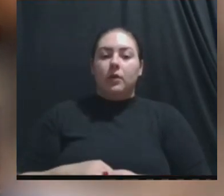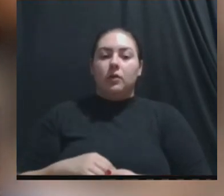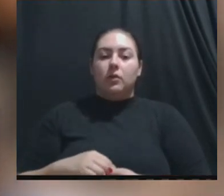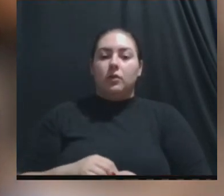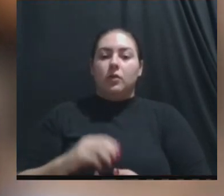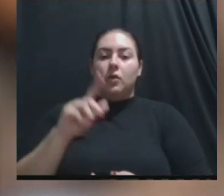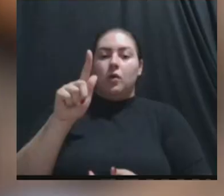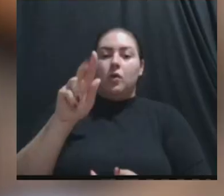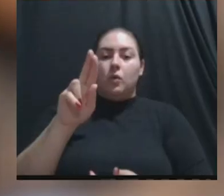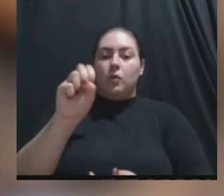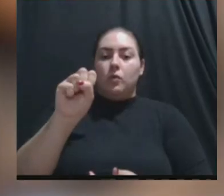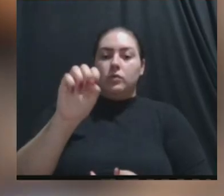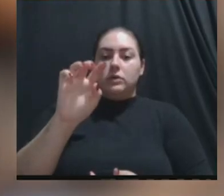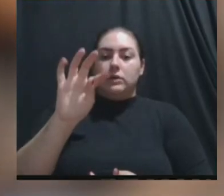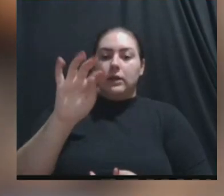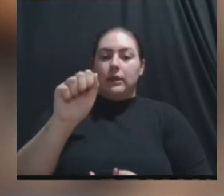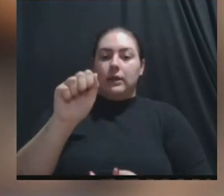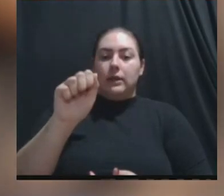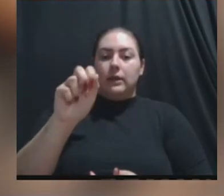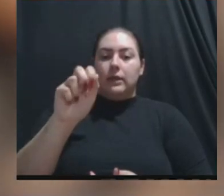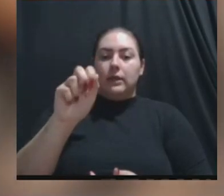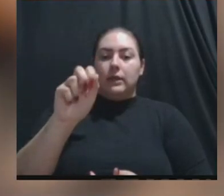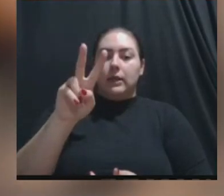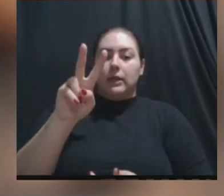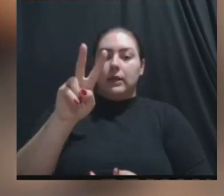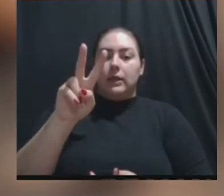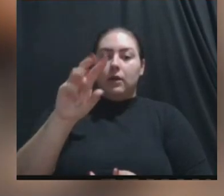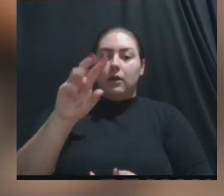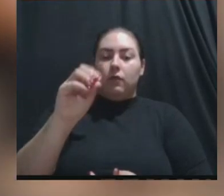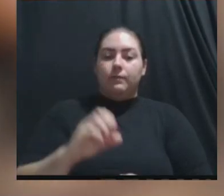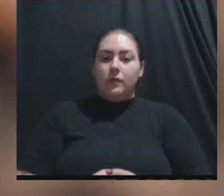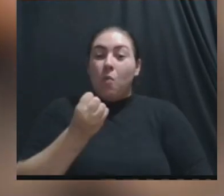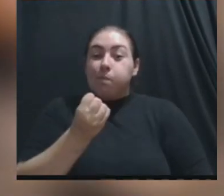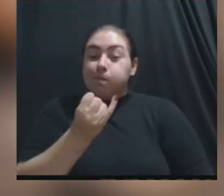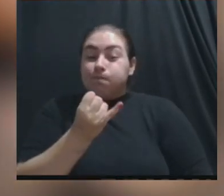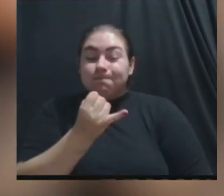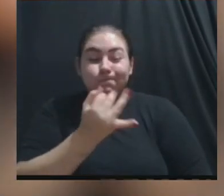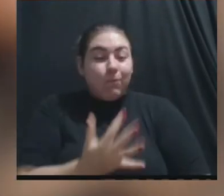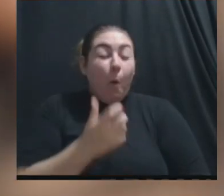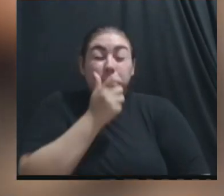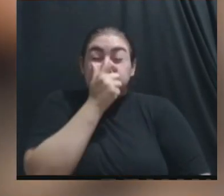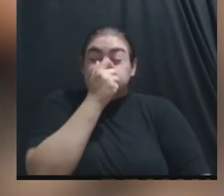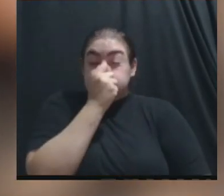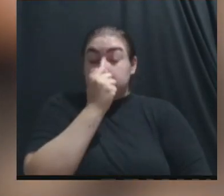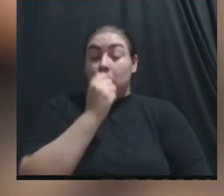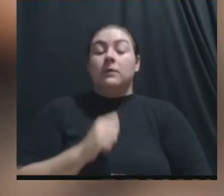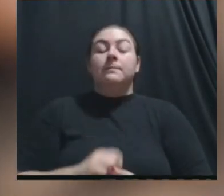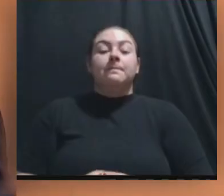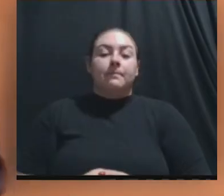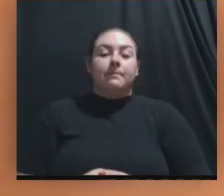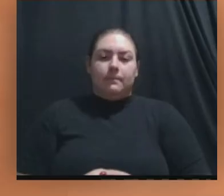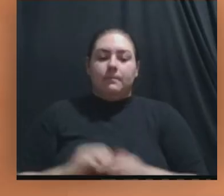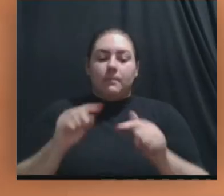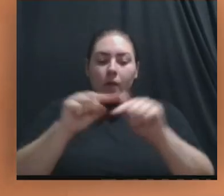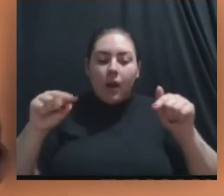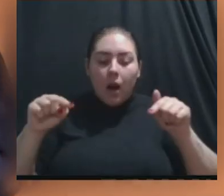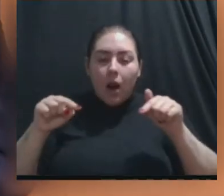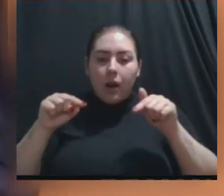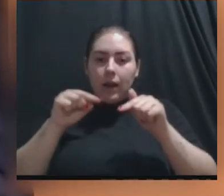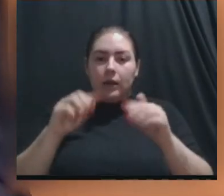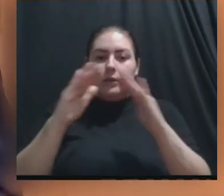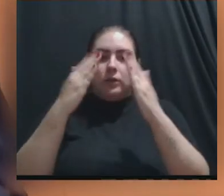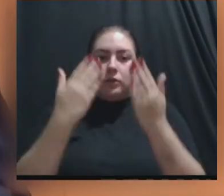discutiu os impactos no número elevado de alunos por turma, na qualidade do ensino e nas condições de aprendizagem. É um dado